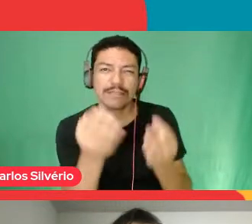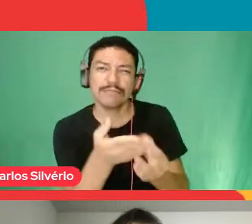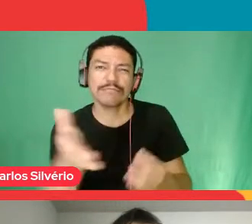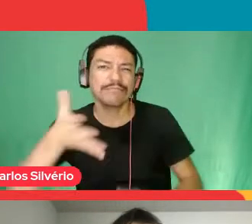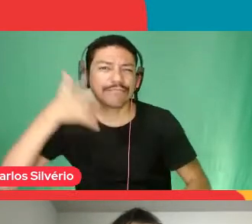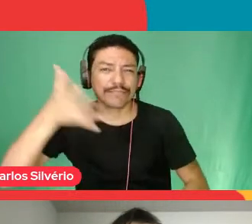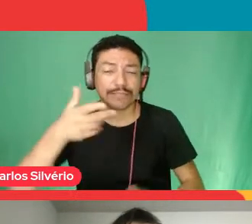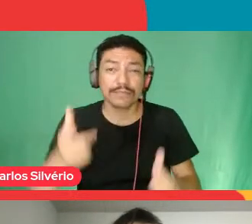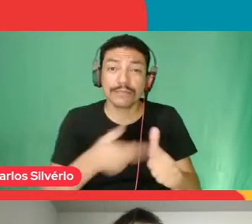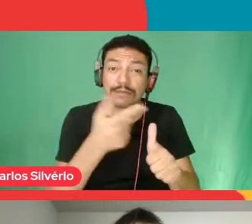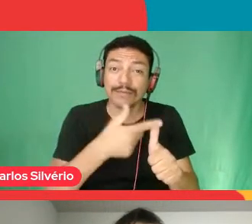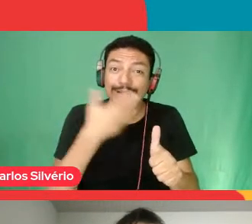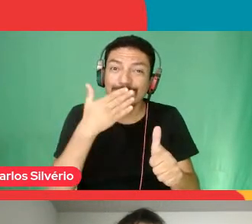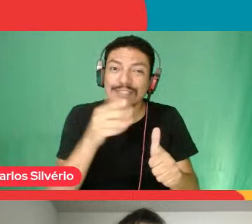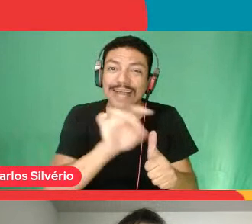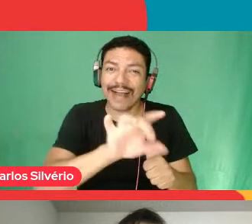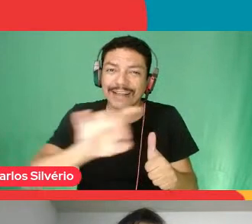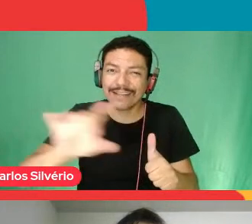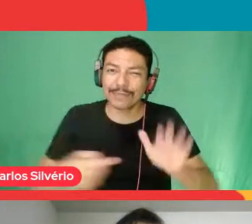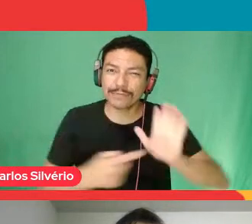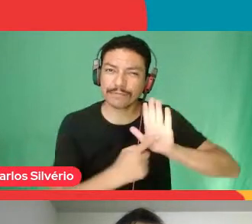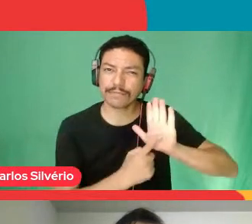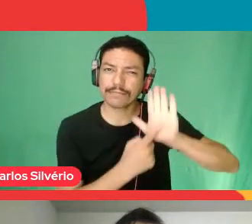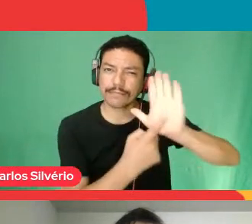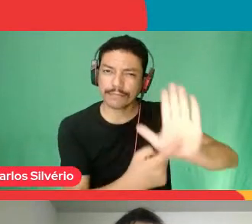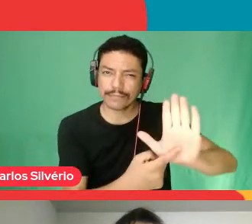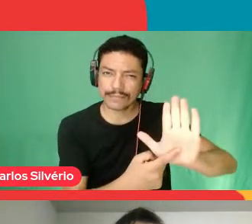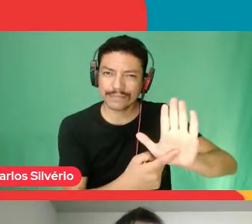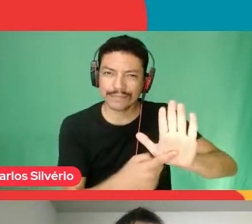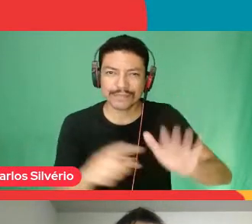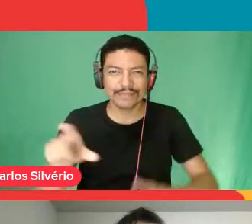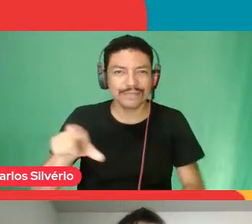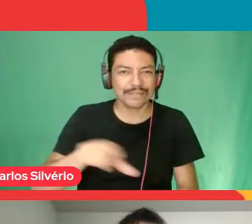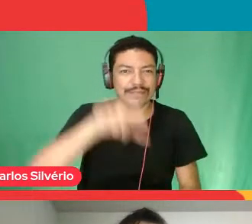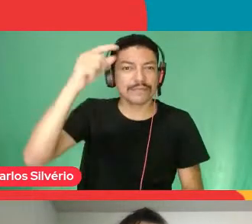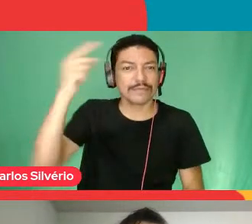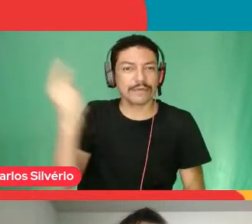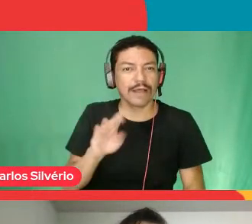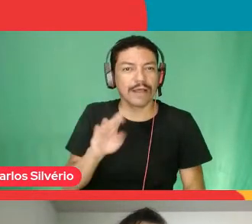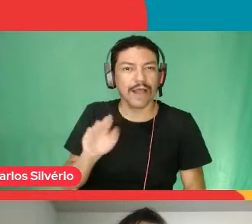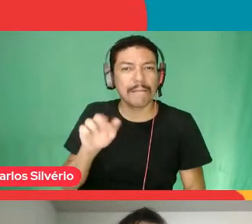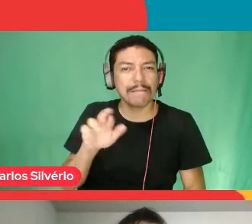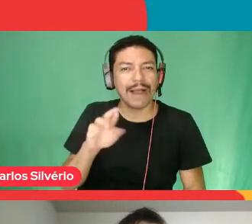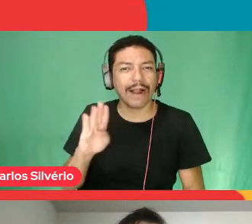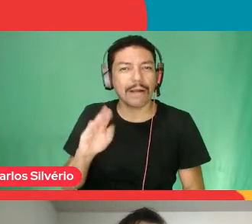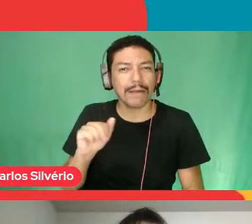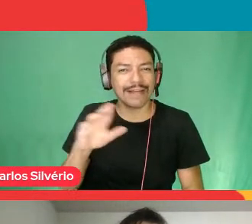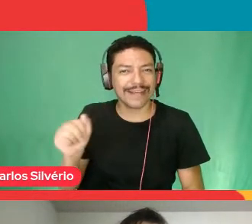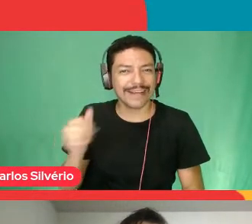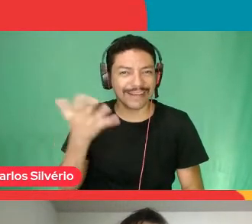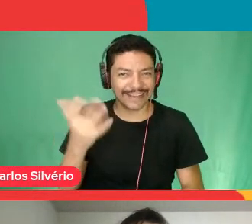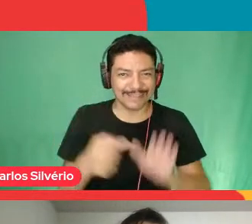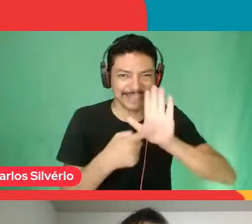se apresentassem, né? Vou puxar aqui aleatoriamente. Bárbara, quiser iniciar para a gente?